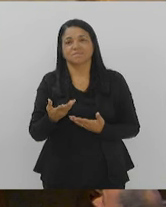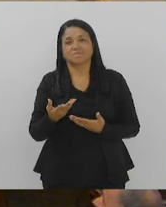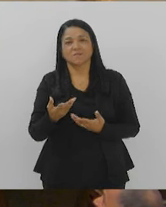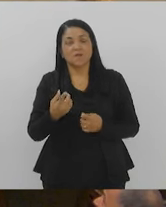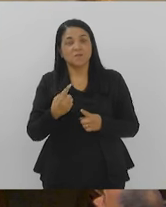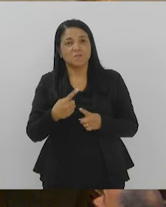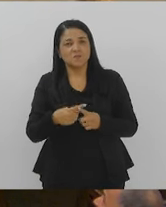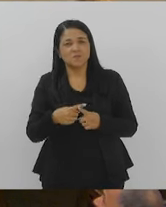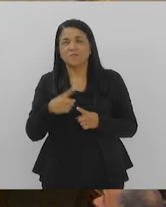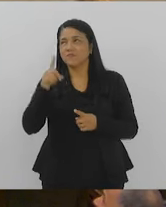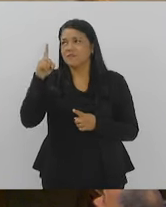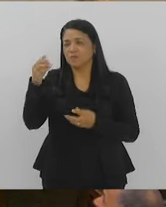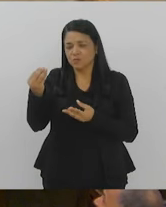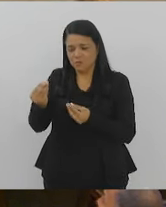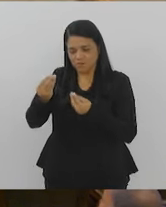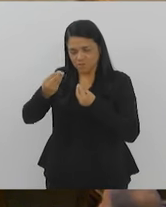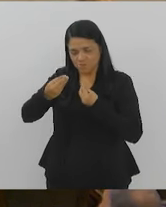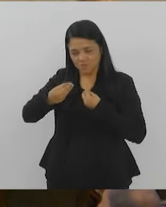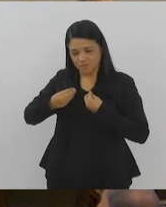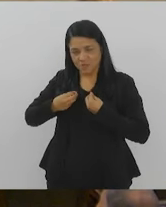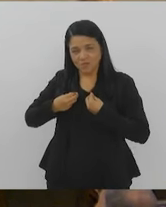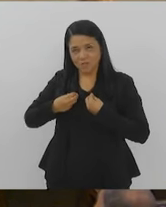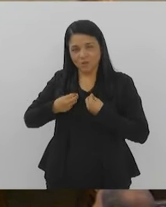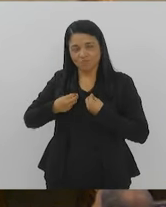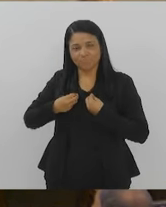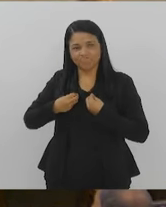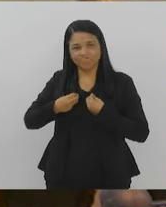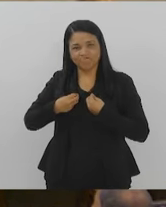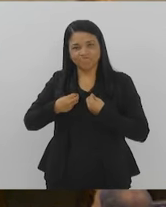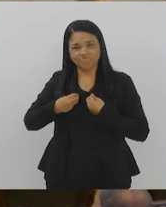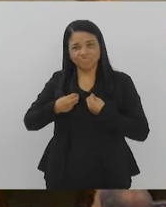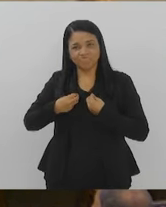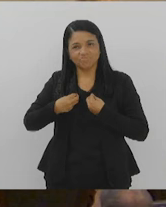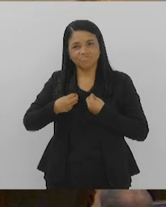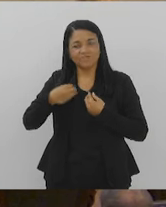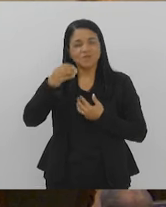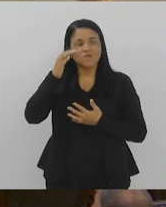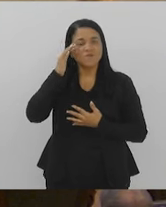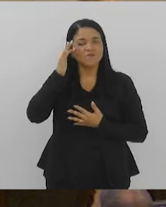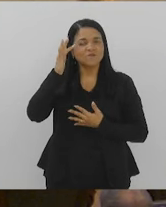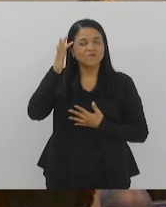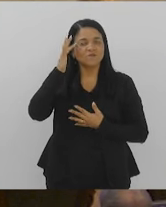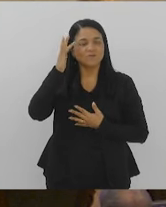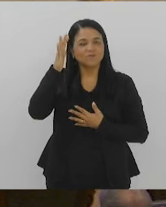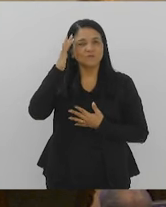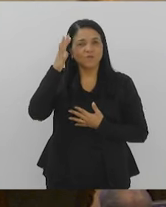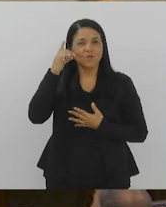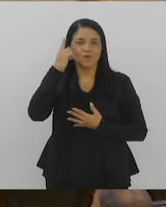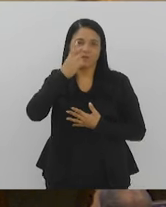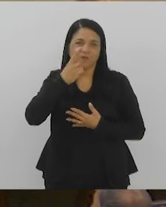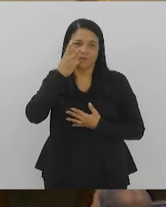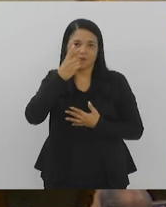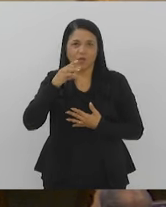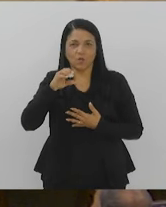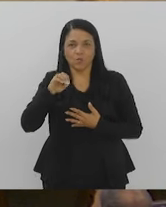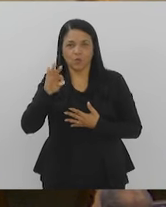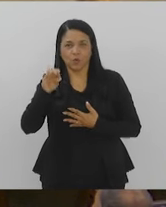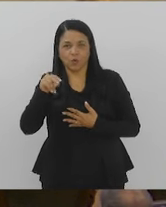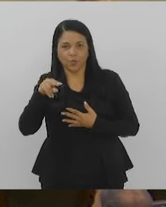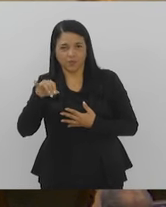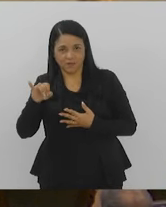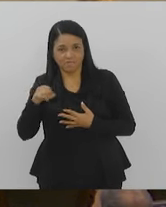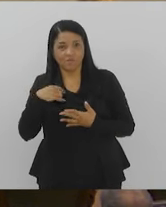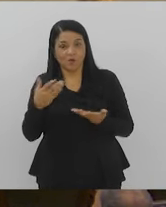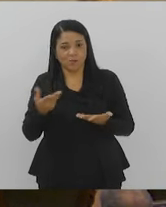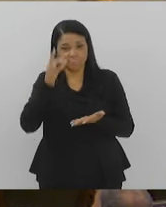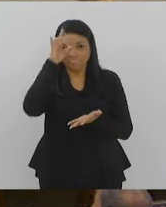Deus me deu a honra de sonhar com o nosso querido deputado. Aliás, ele nos inspirou e nos fez sonhar esse sonho aqui, que está se